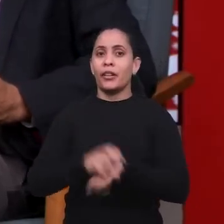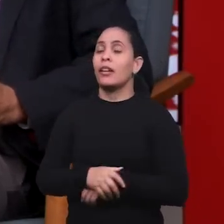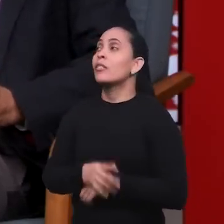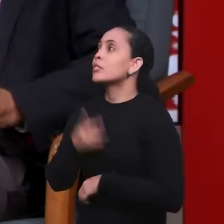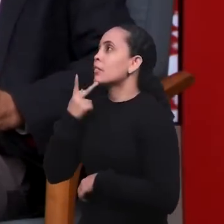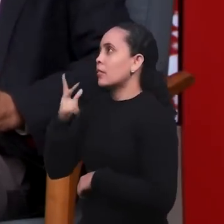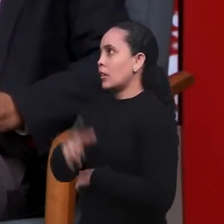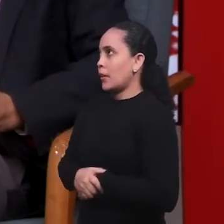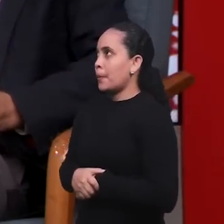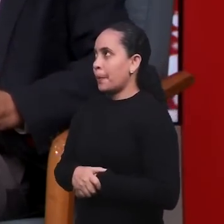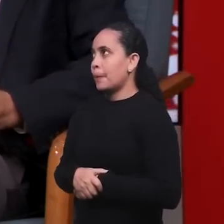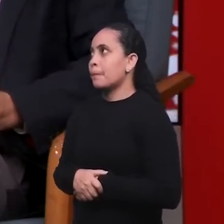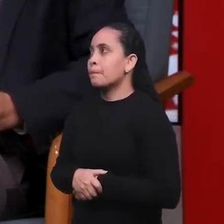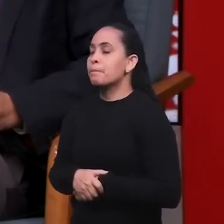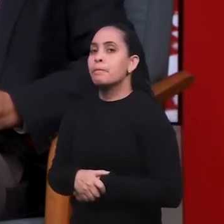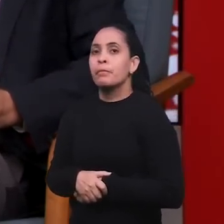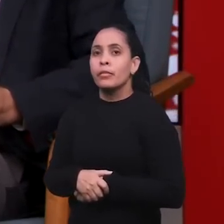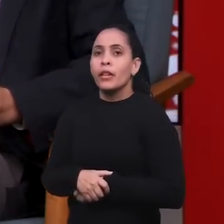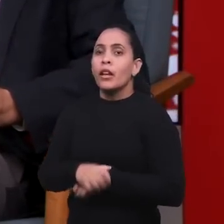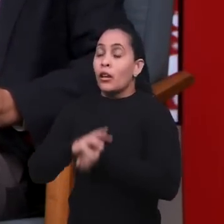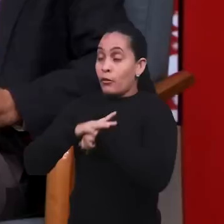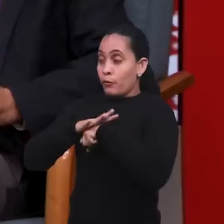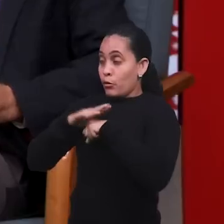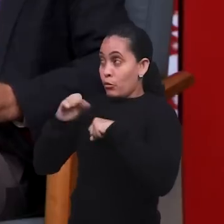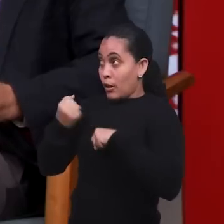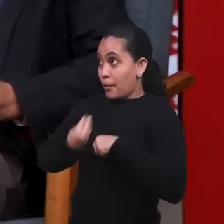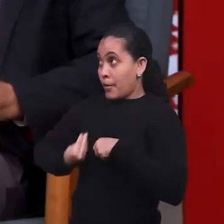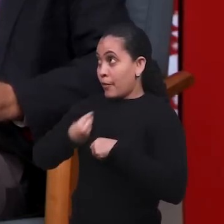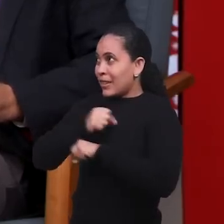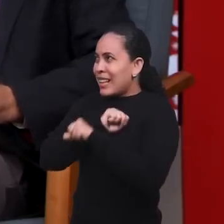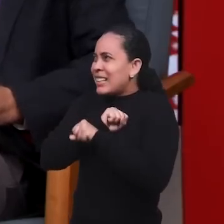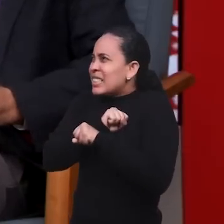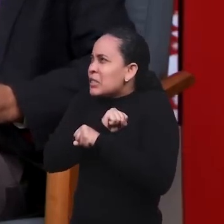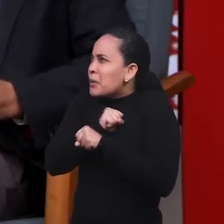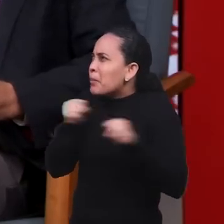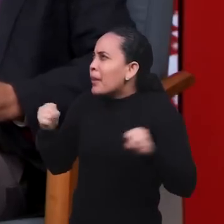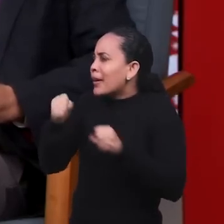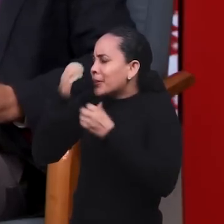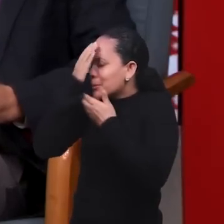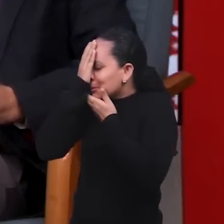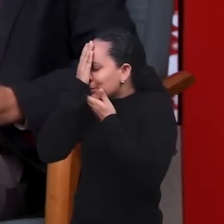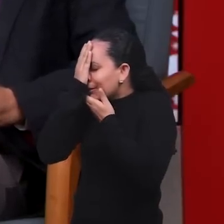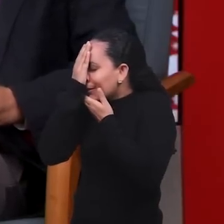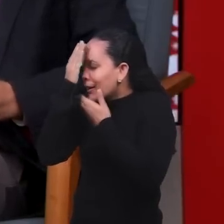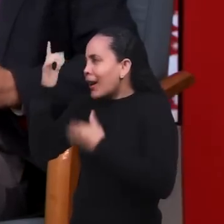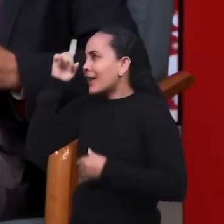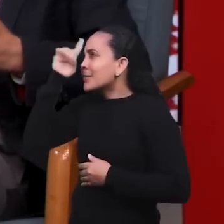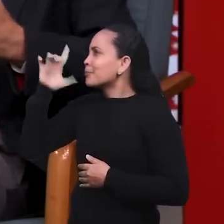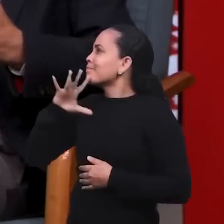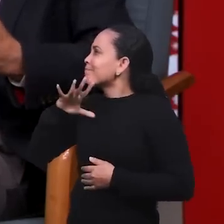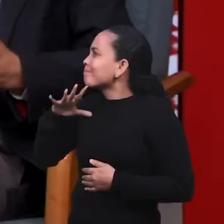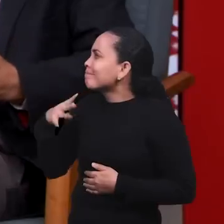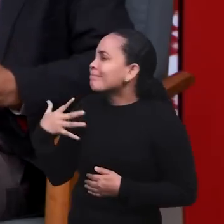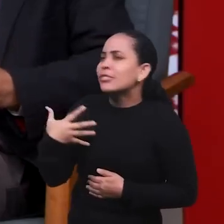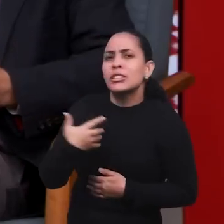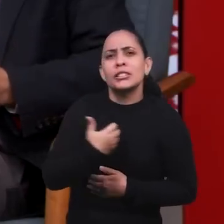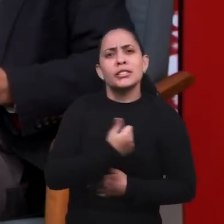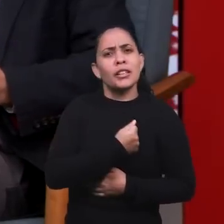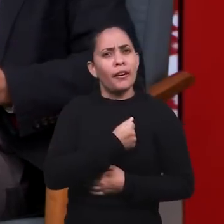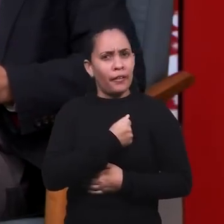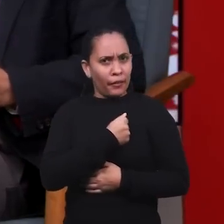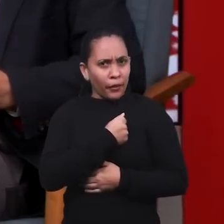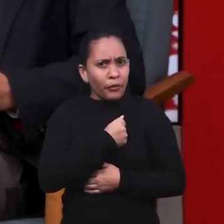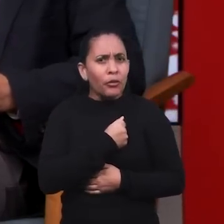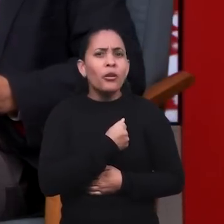eu fui curado, eu fui liberto, eu sou grato, eu fui resgatado,